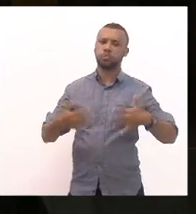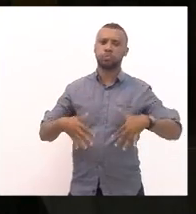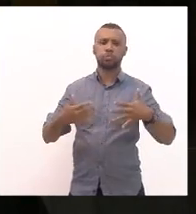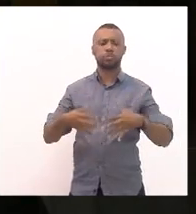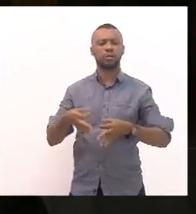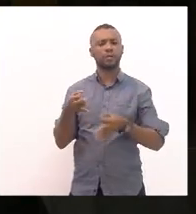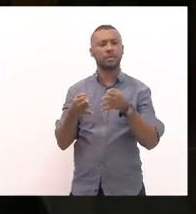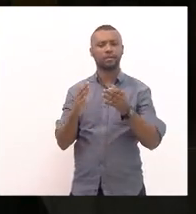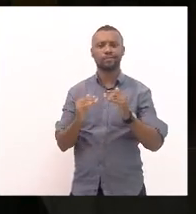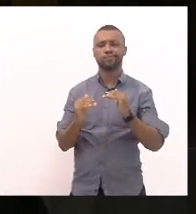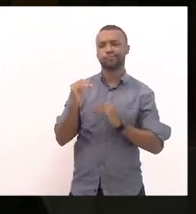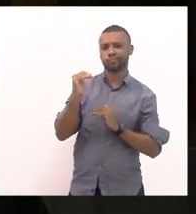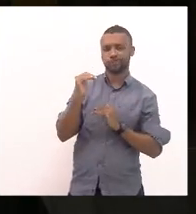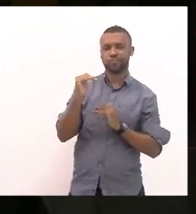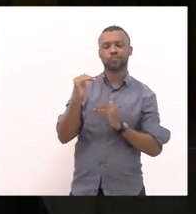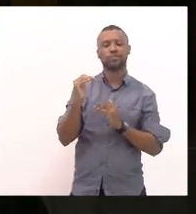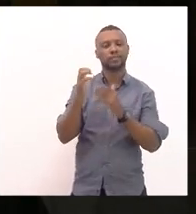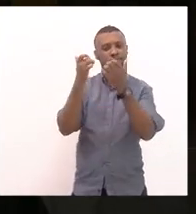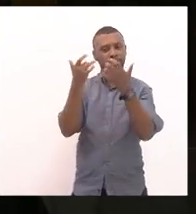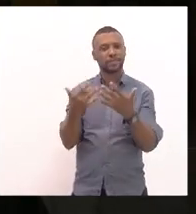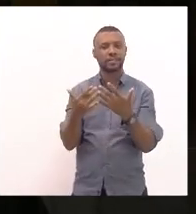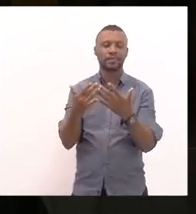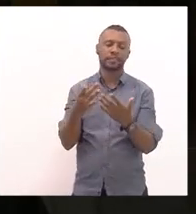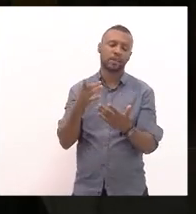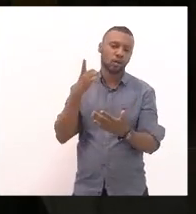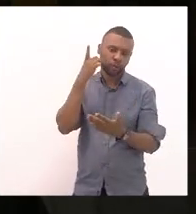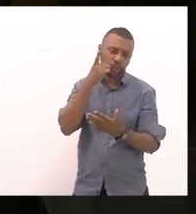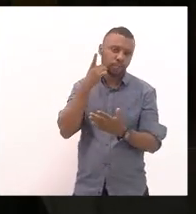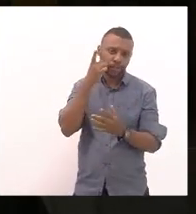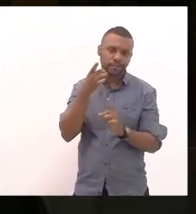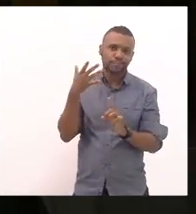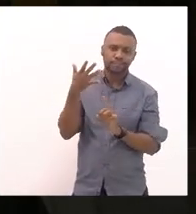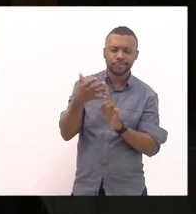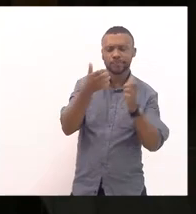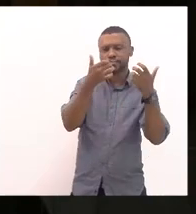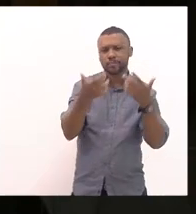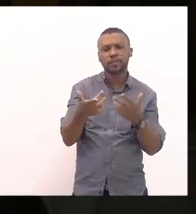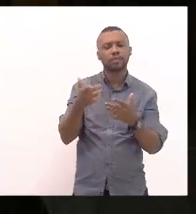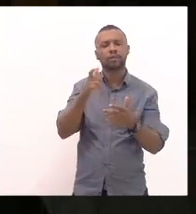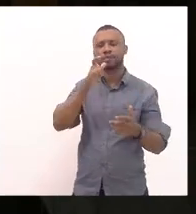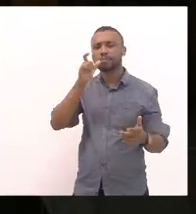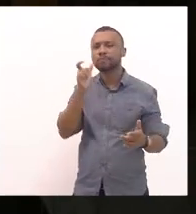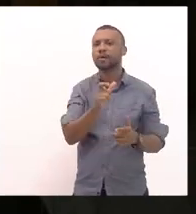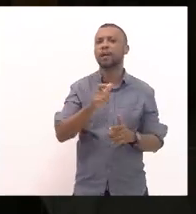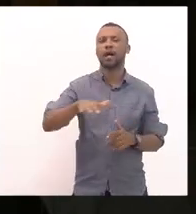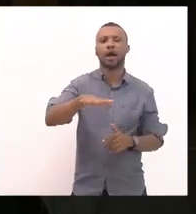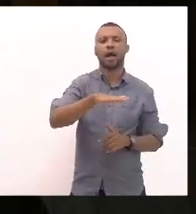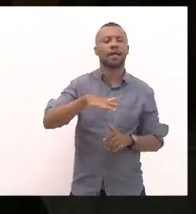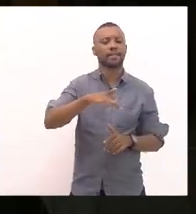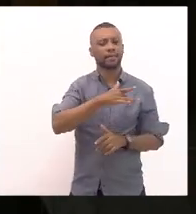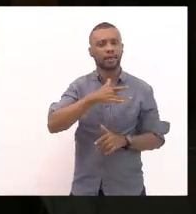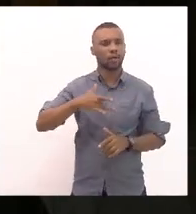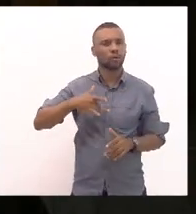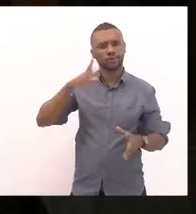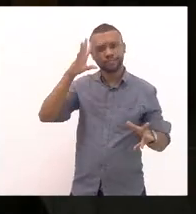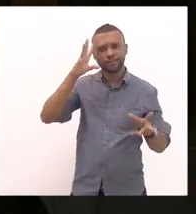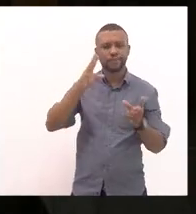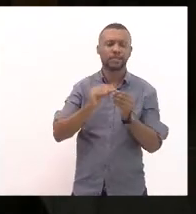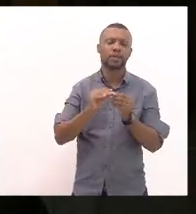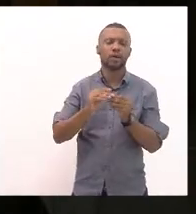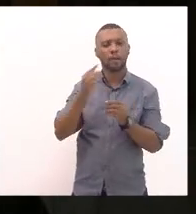ditas aqui pelo Deputado que me antecedeu falando da Saúde Campus só para se ter uma